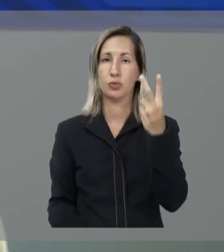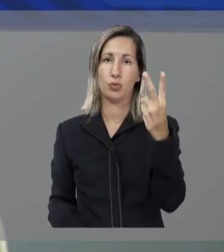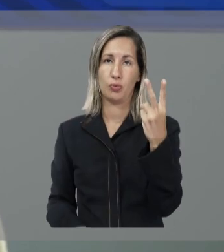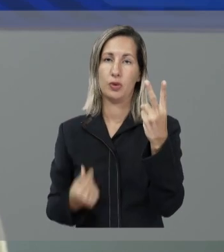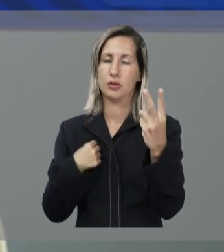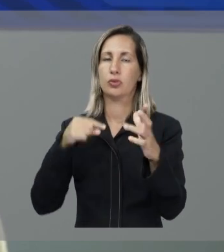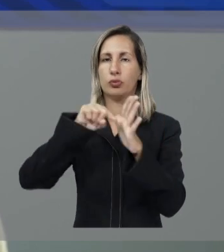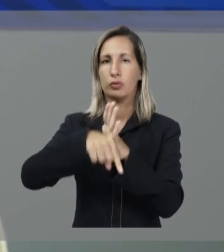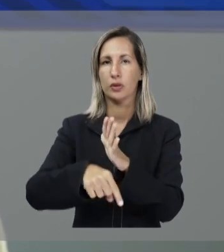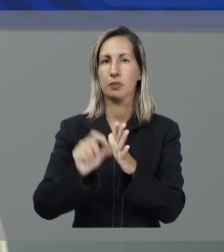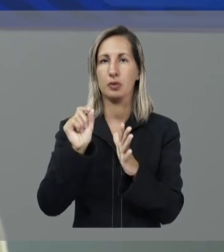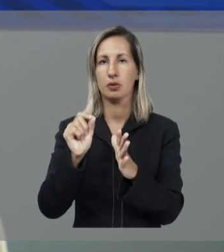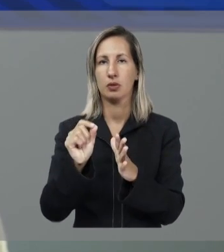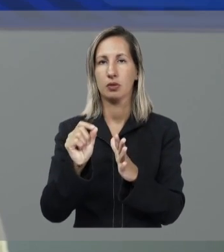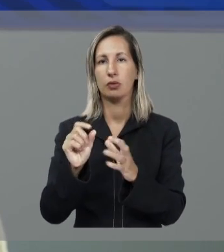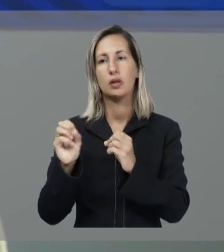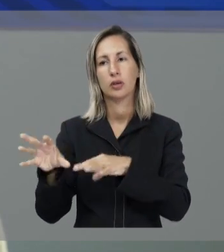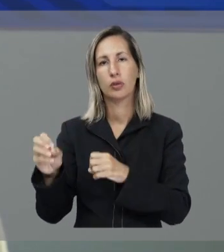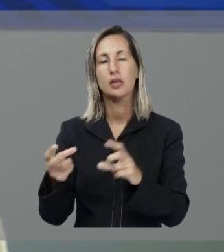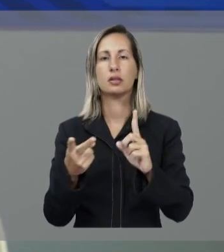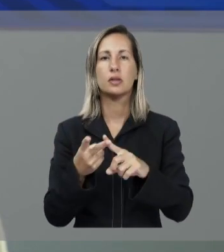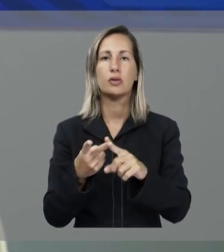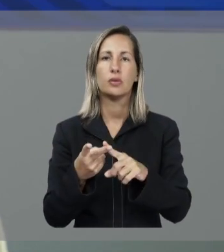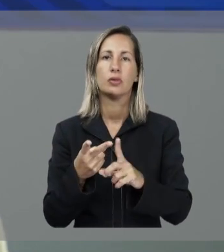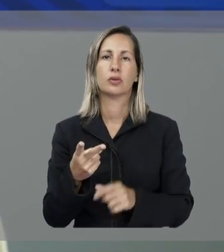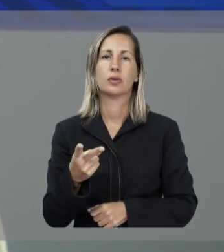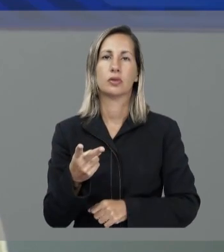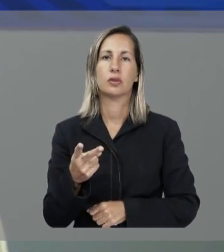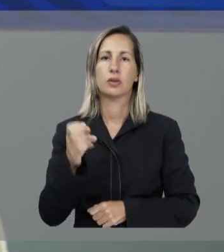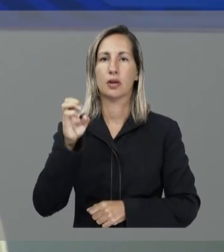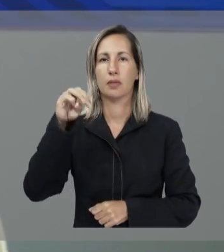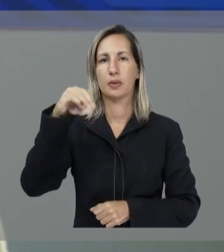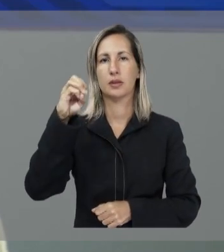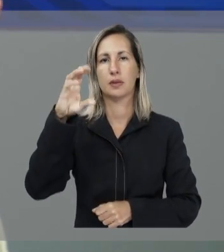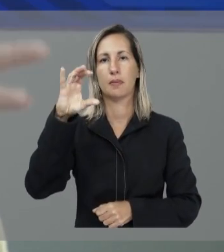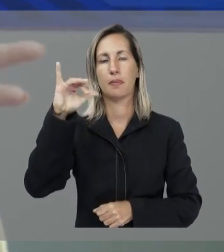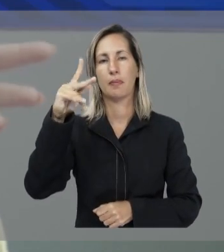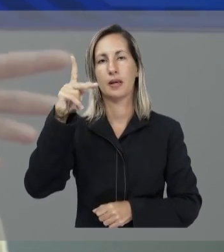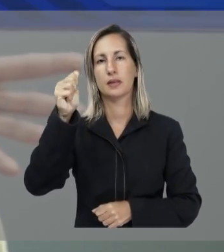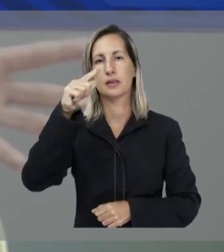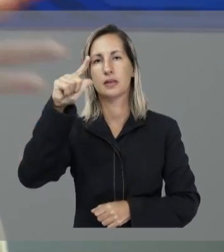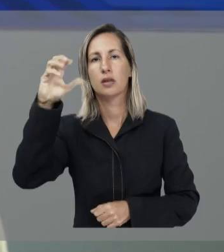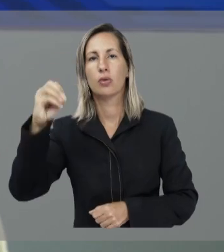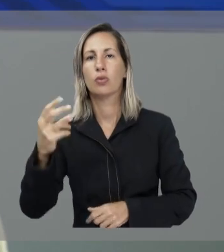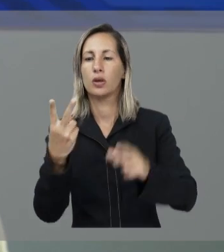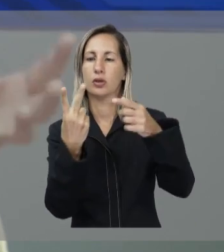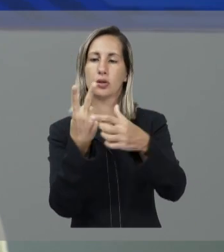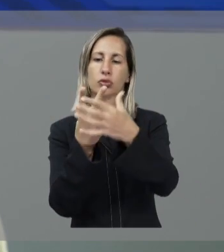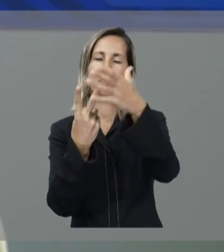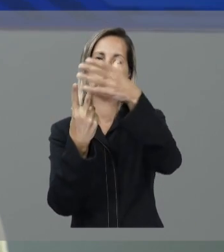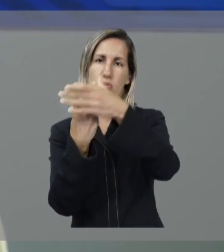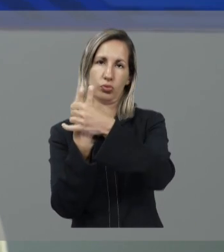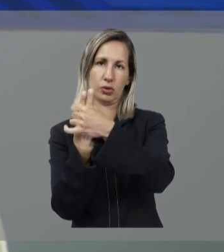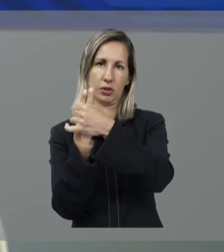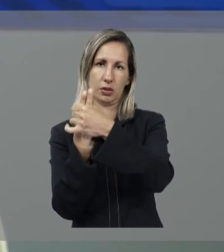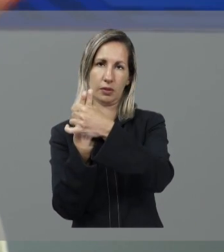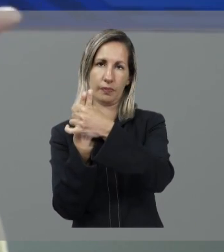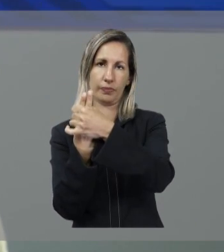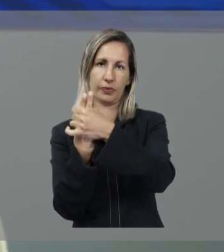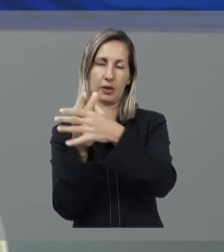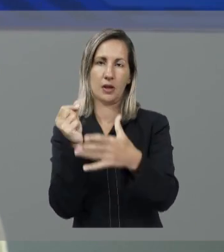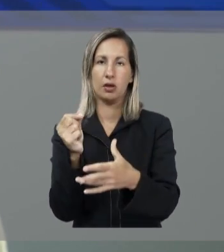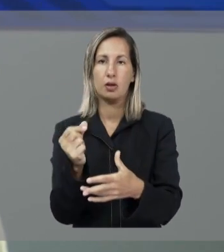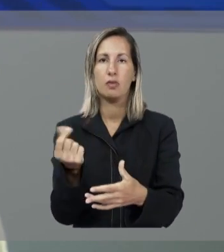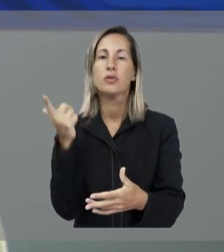que eu acho fundamentais. Uma chama-se educação e a outra a gente chama de emancipação. E essas duas palavras elas se entrelaçam. Na hora que você